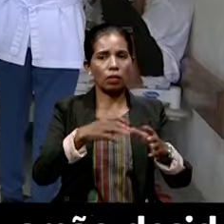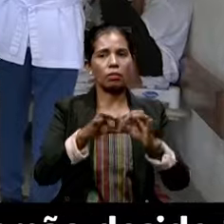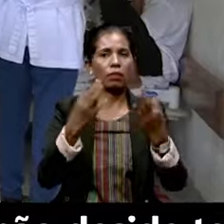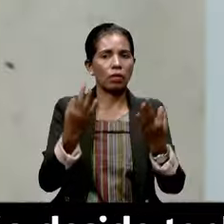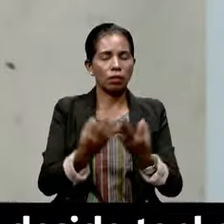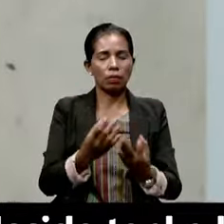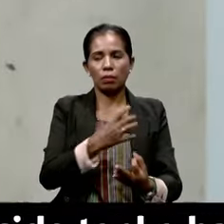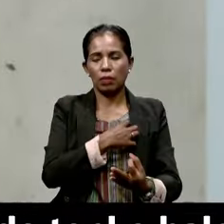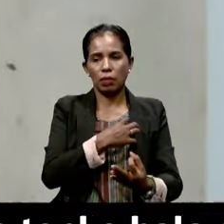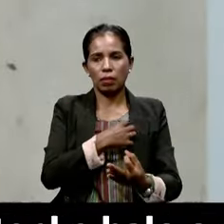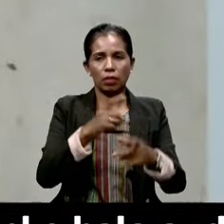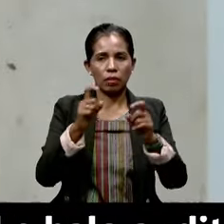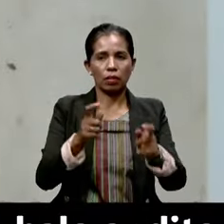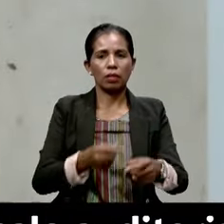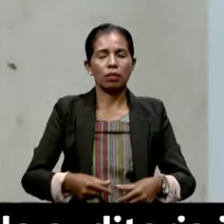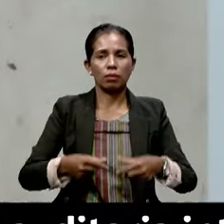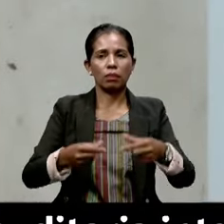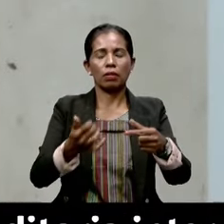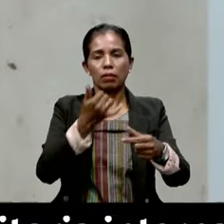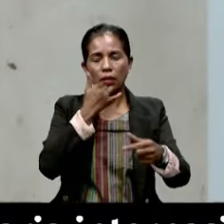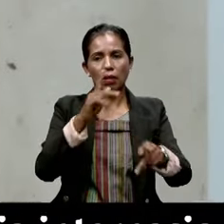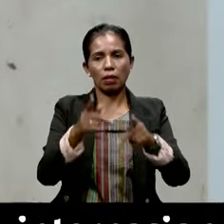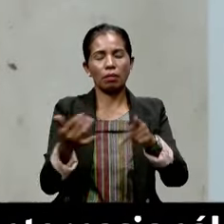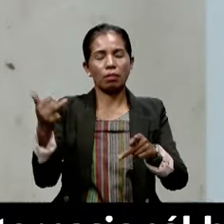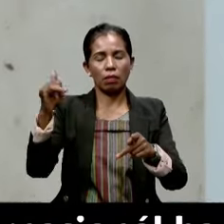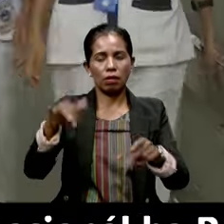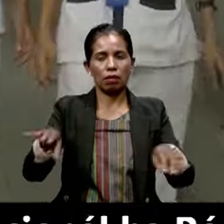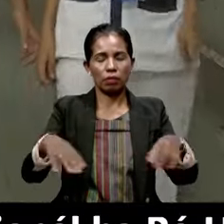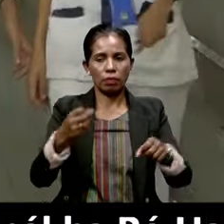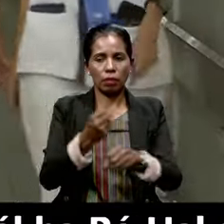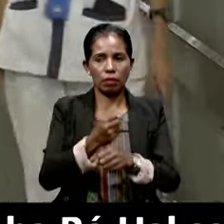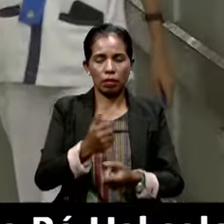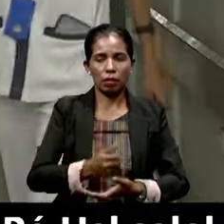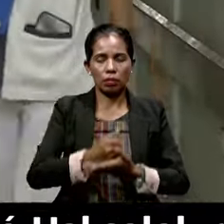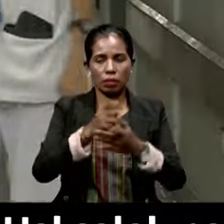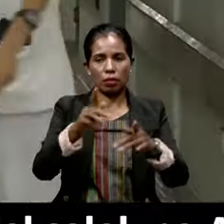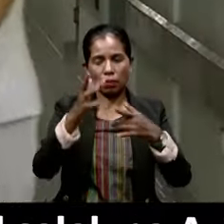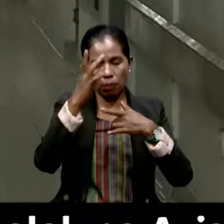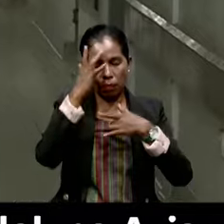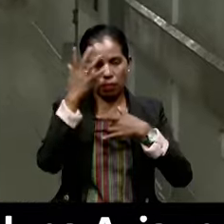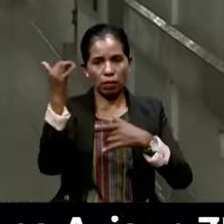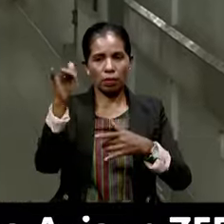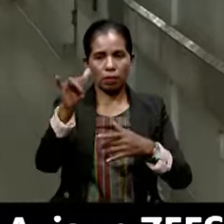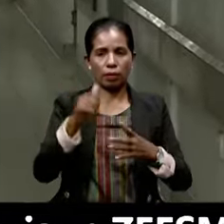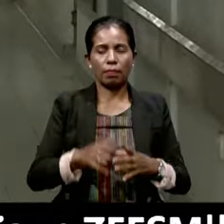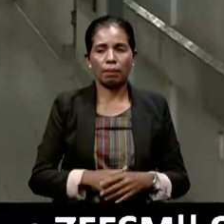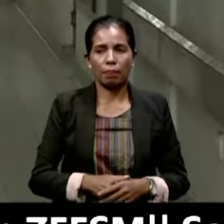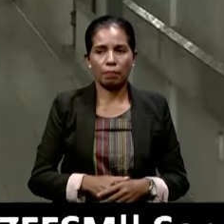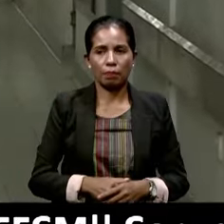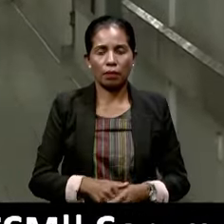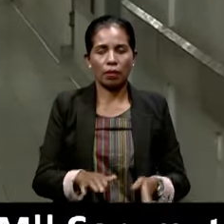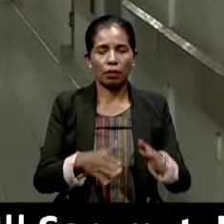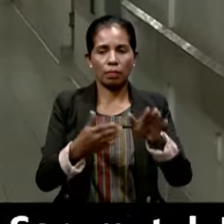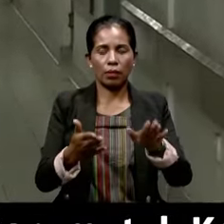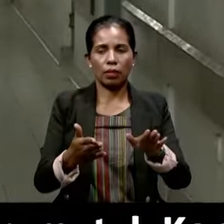no polícia tenta atu fo sala ba ema sira nebe hala esforço atu ajuda paciente ataka São Juan. Mate de repente ya